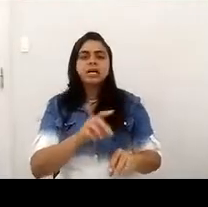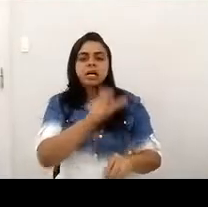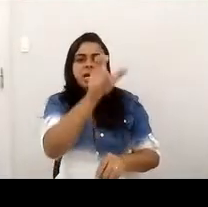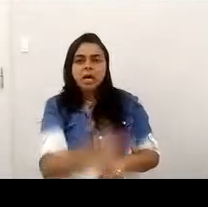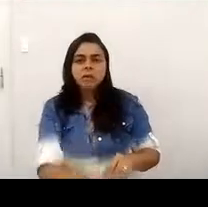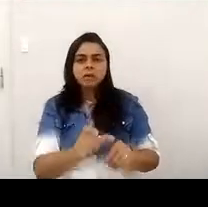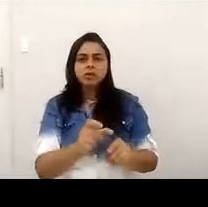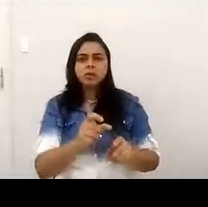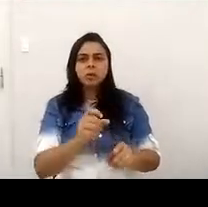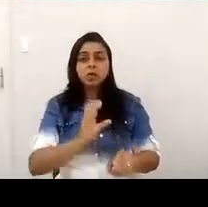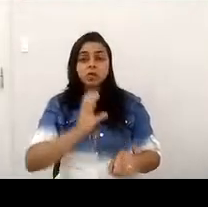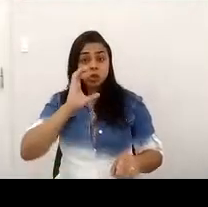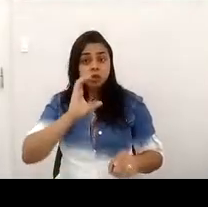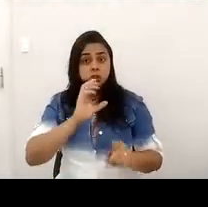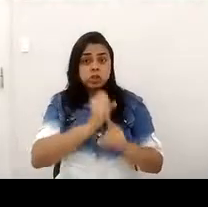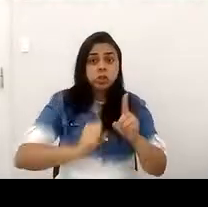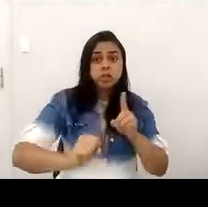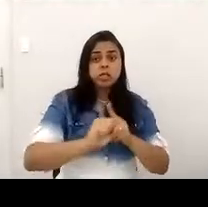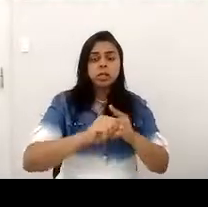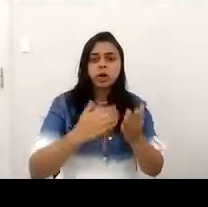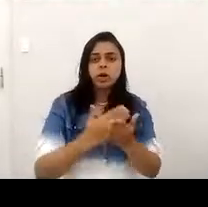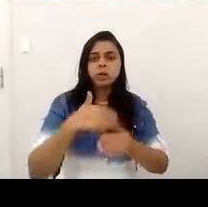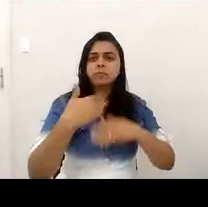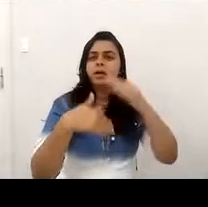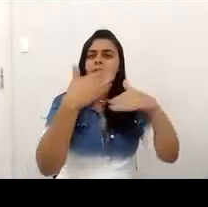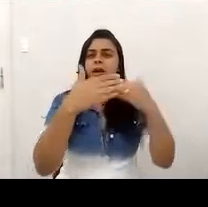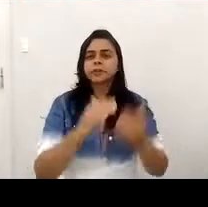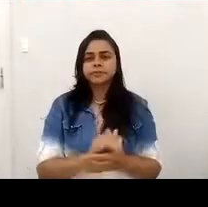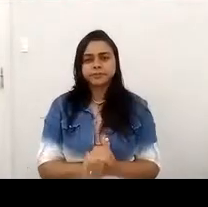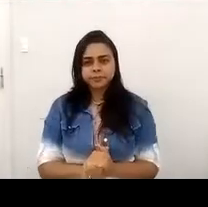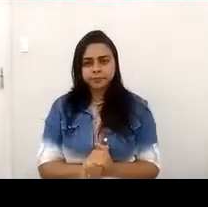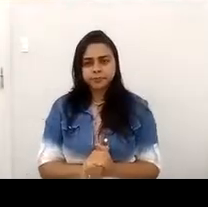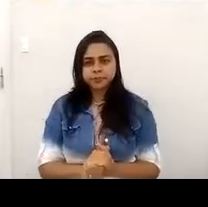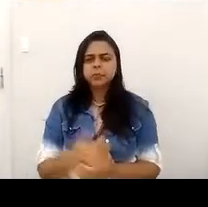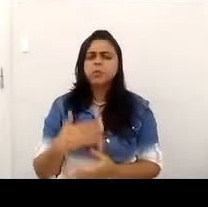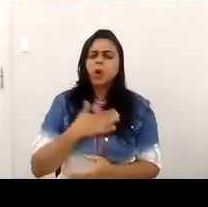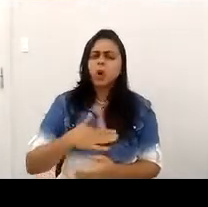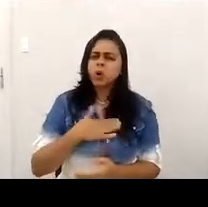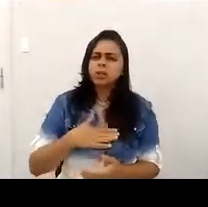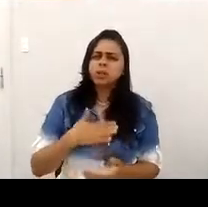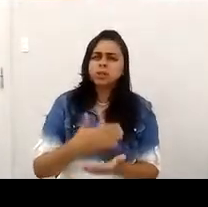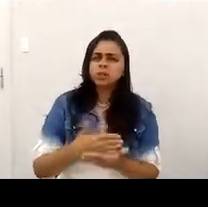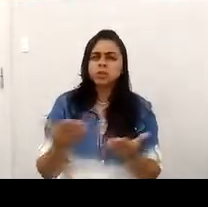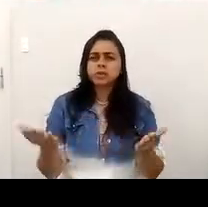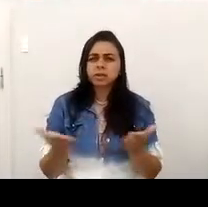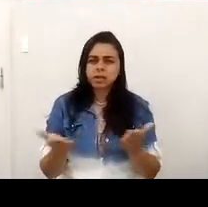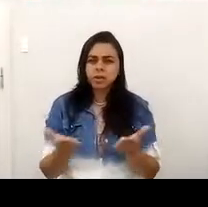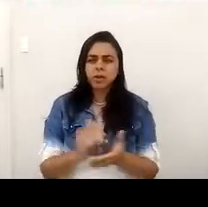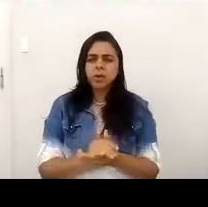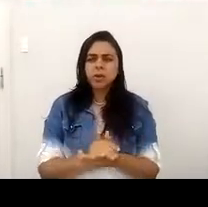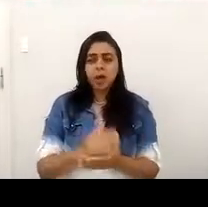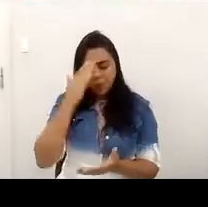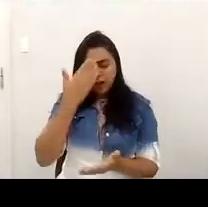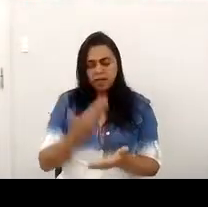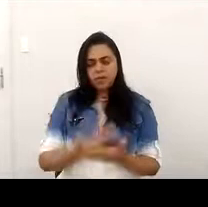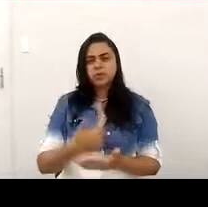Muito bem. Eu gostaria de sentir essa esperança, mas nesse momento eu me considero uma pessoa muito descrente,